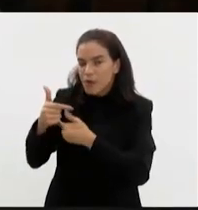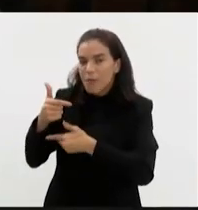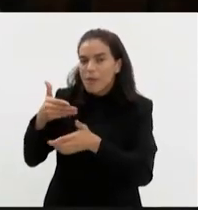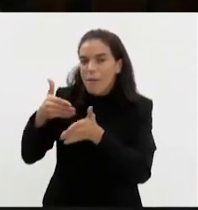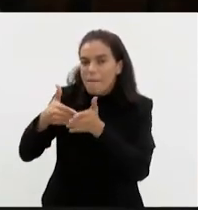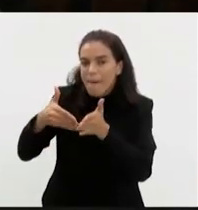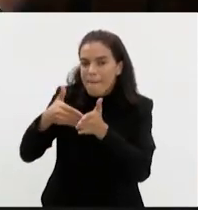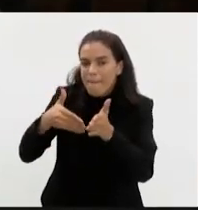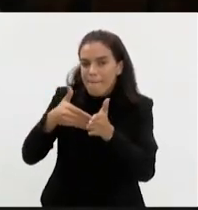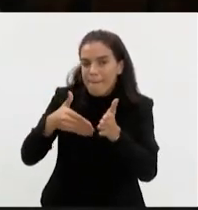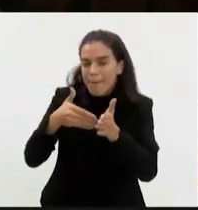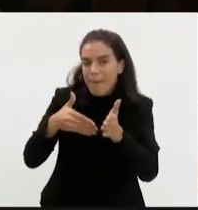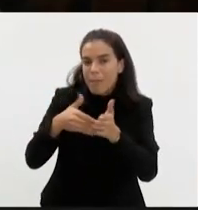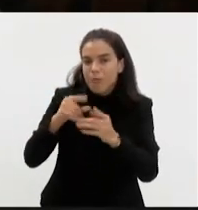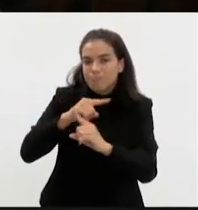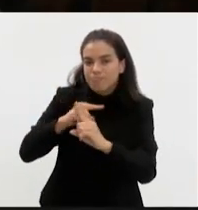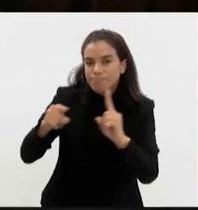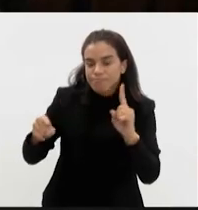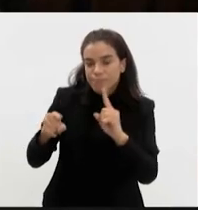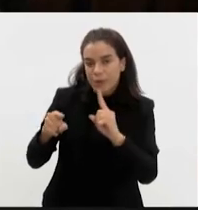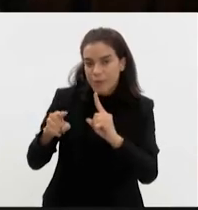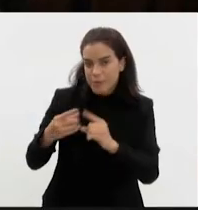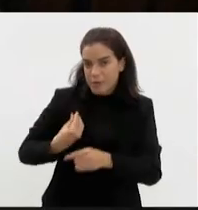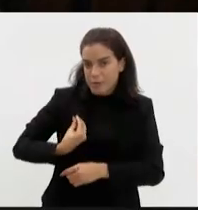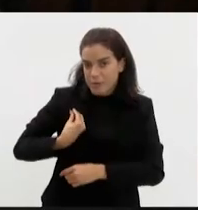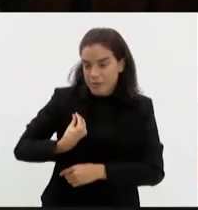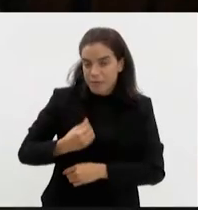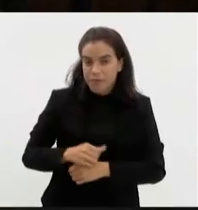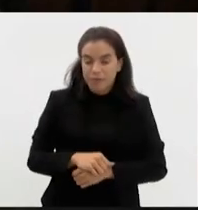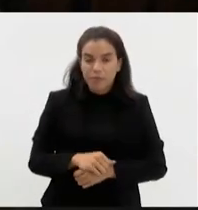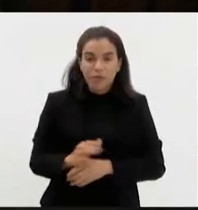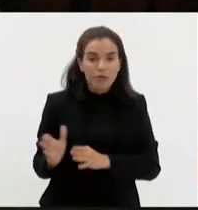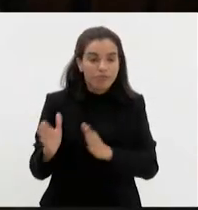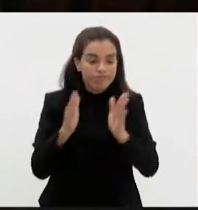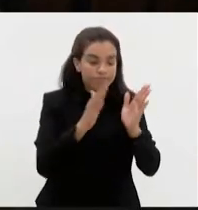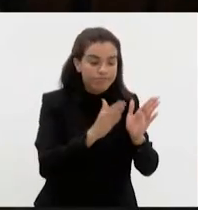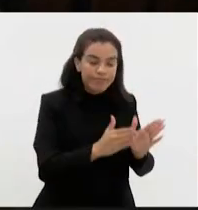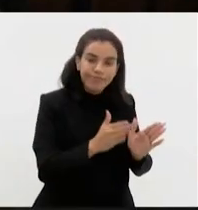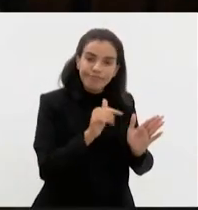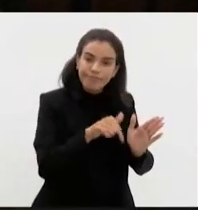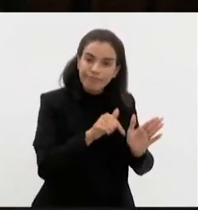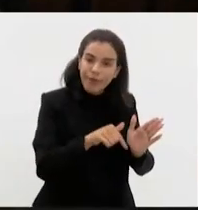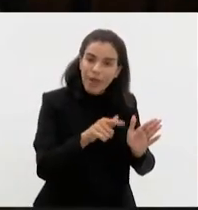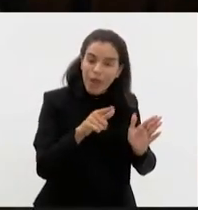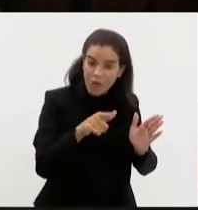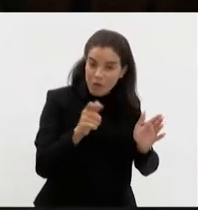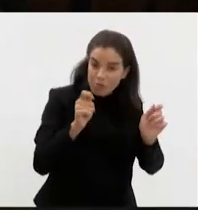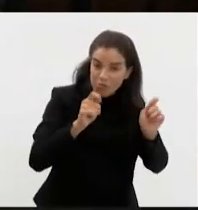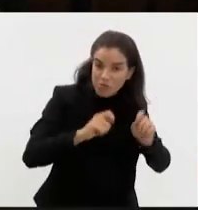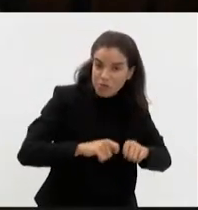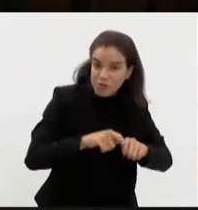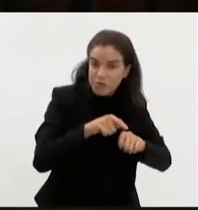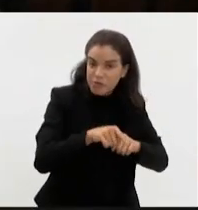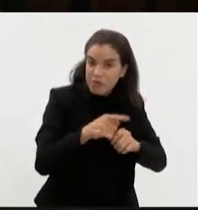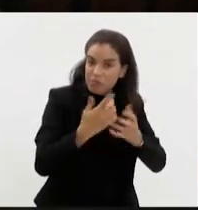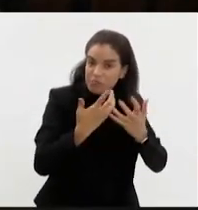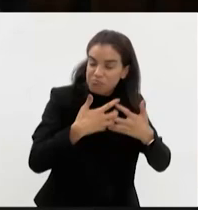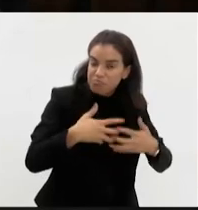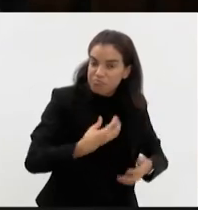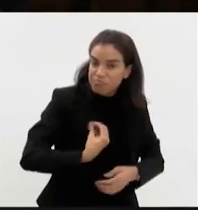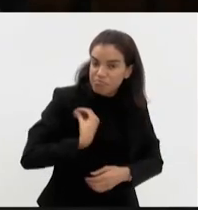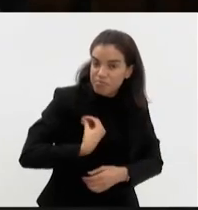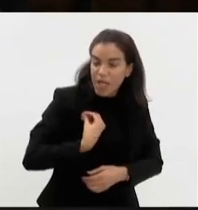negação da sua própria existência e de outro lado para que esse processo se torne possível as sociedades